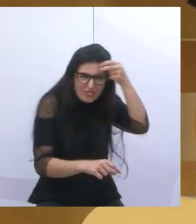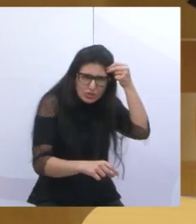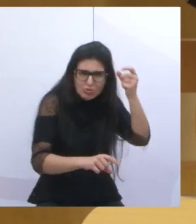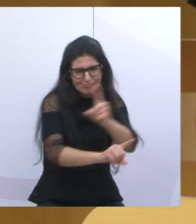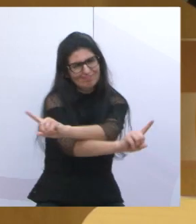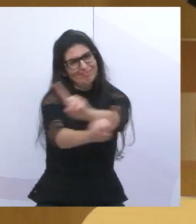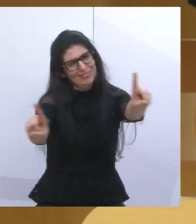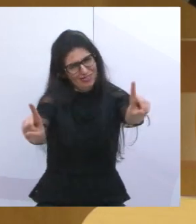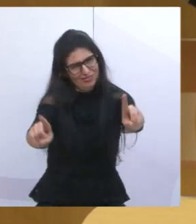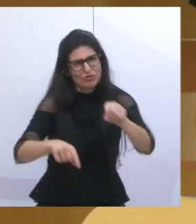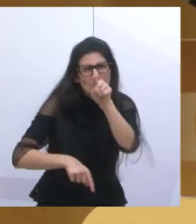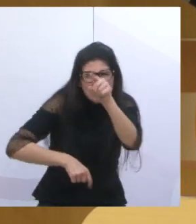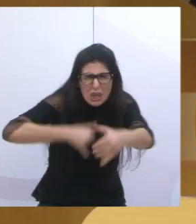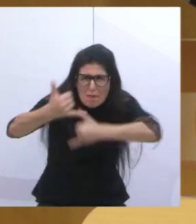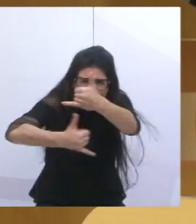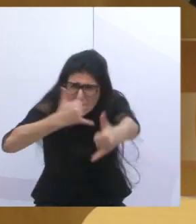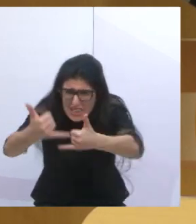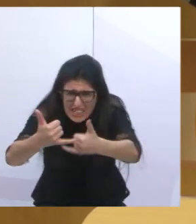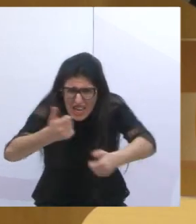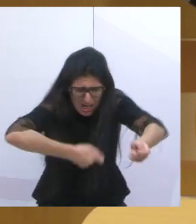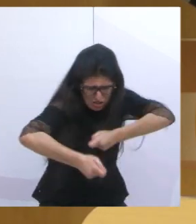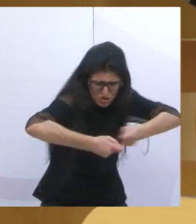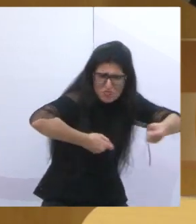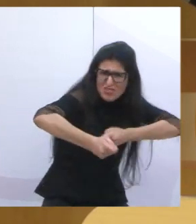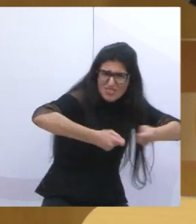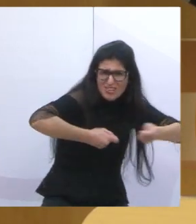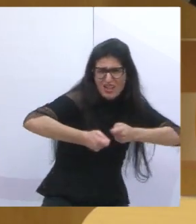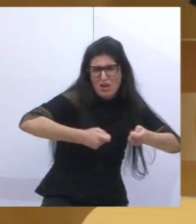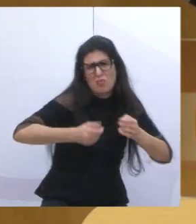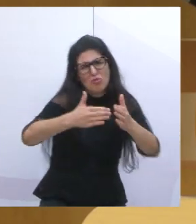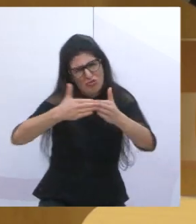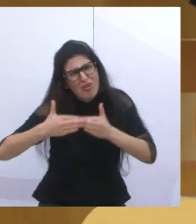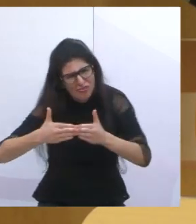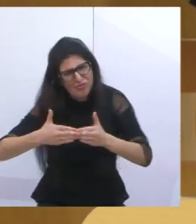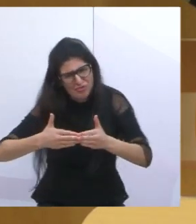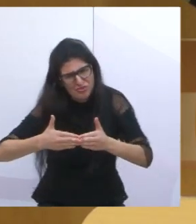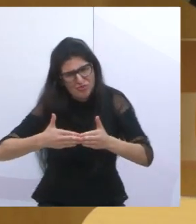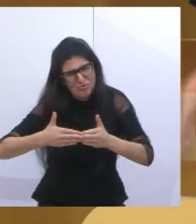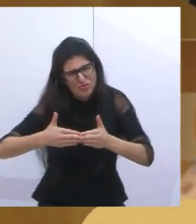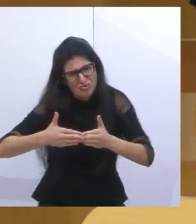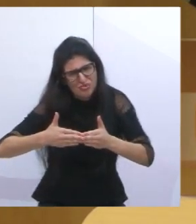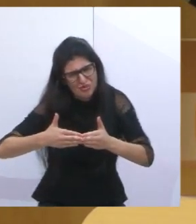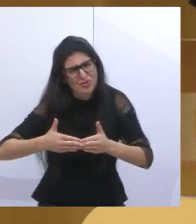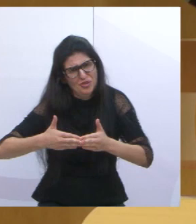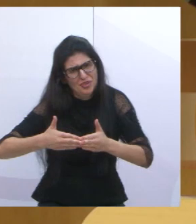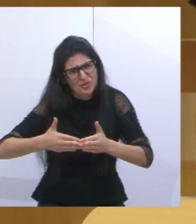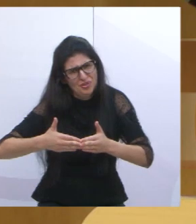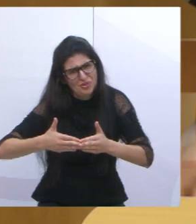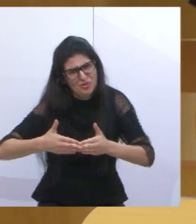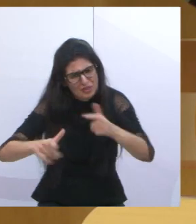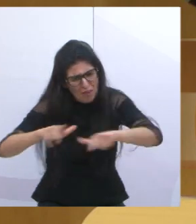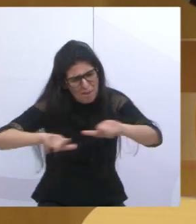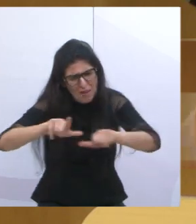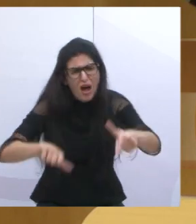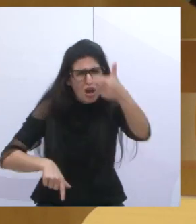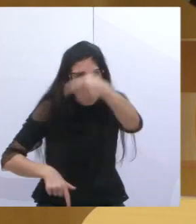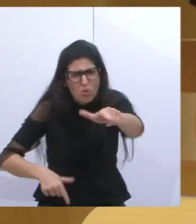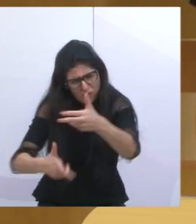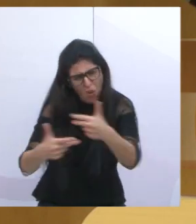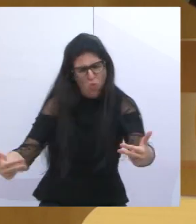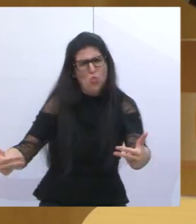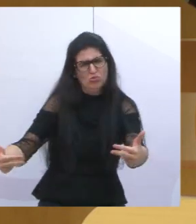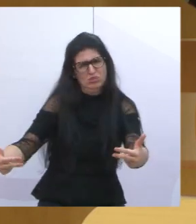brincar de administrar. Se vocês não sabem, dá licença. Volta para a casinha de vocês, onde vocês são muito bons para fazer crítica, e deixa para quem